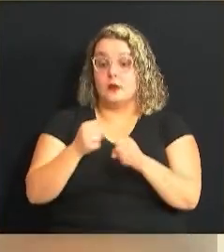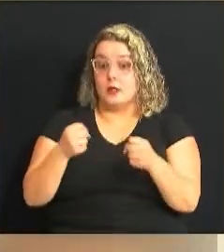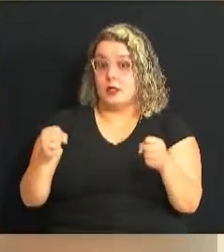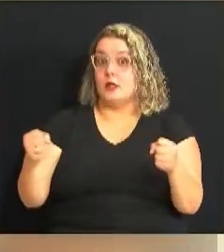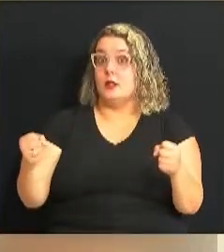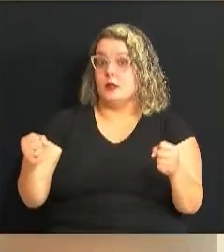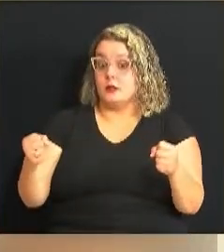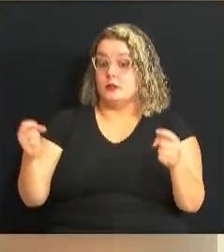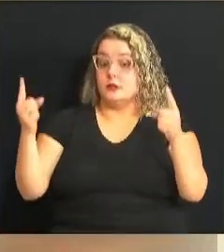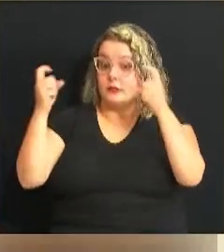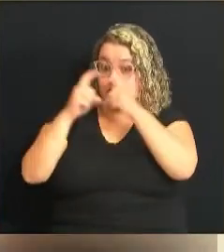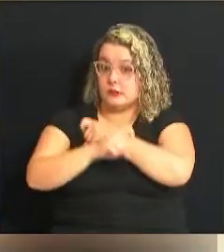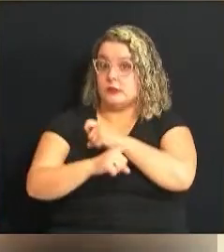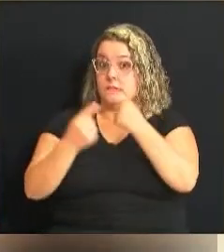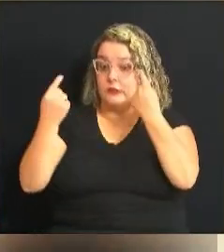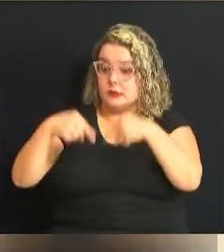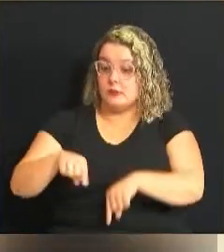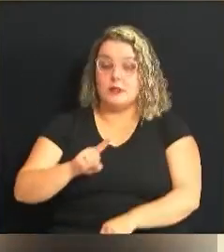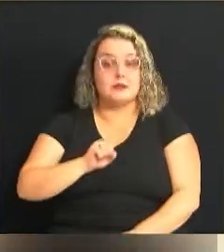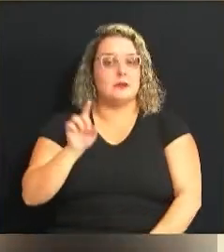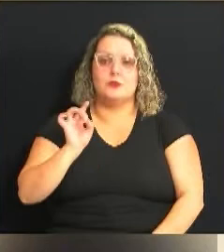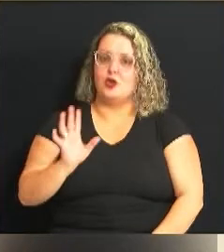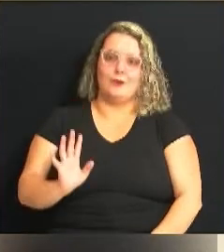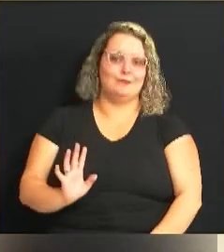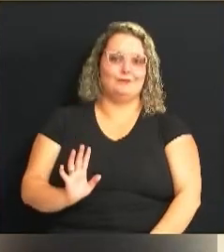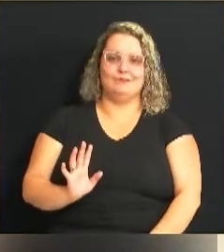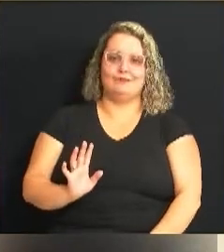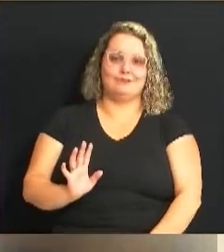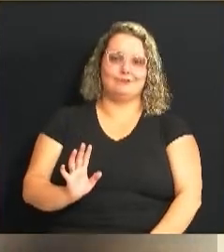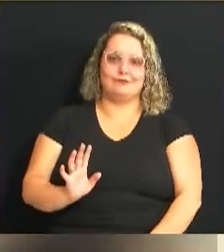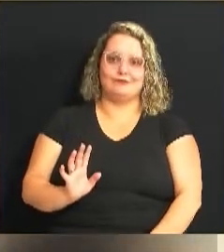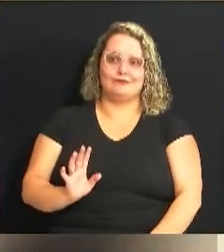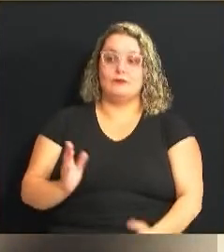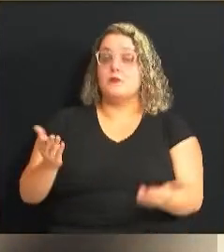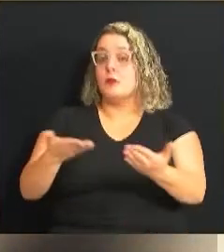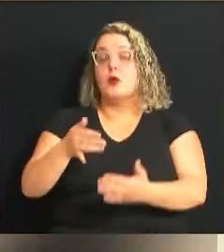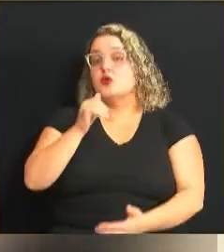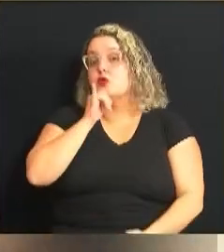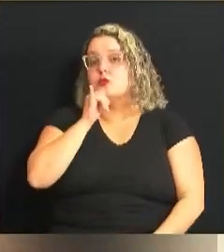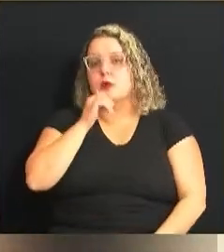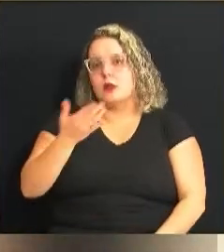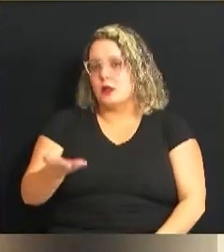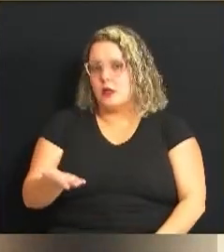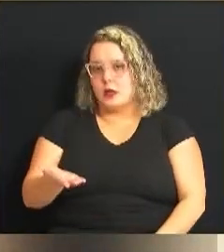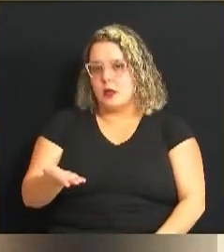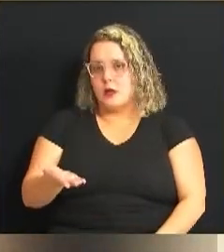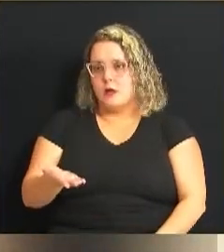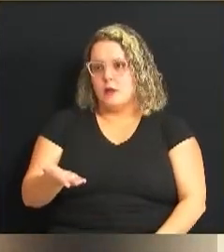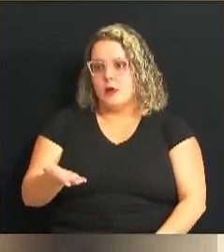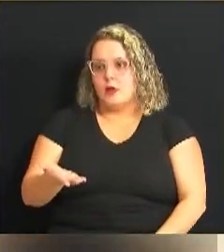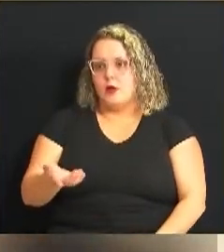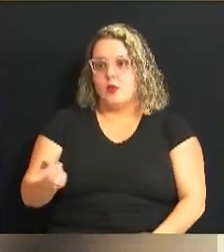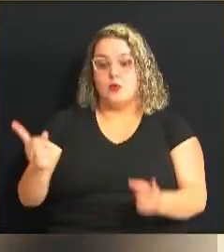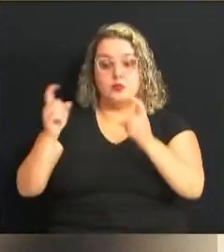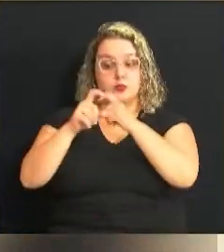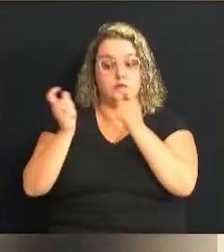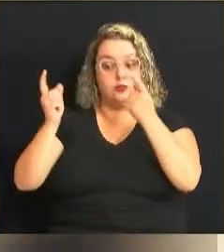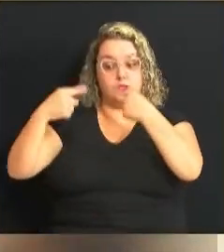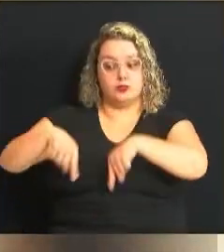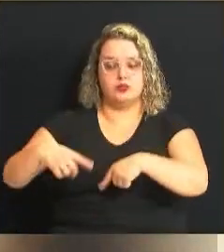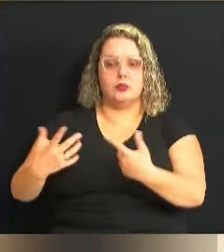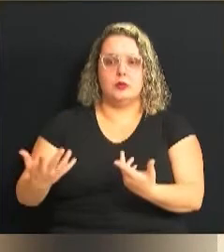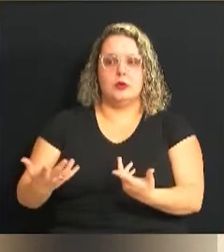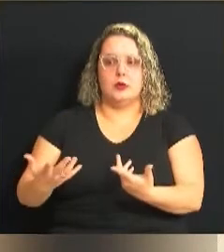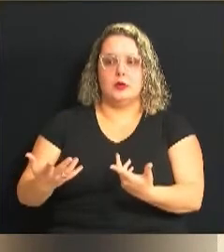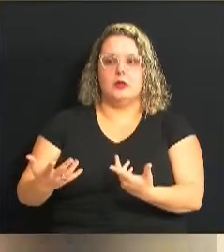bastante grande desses desafios, mas não são só eles. Hoje, por exemplo, um grande